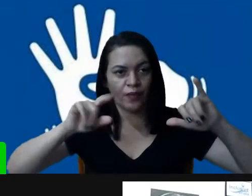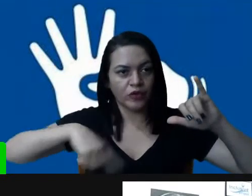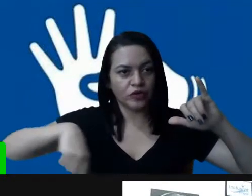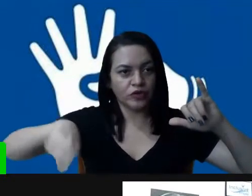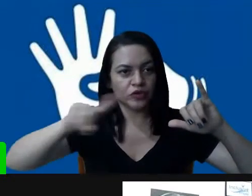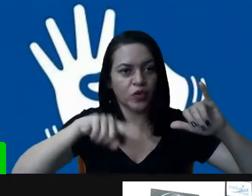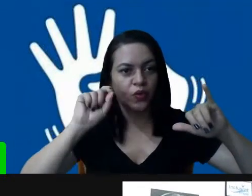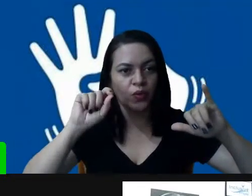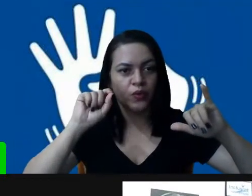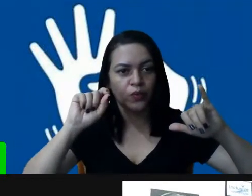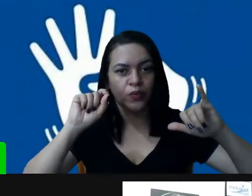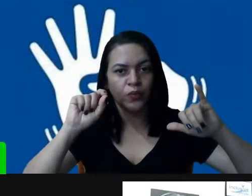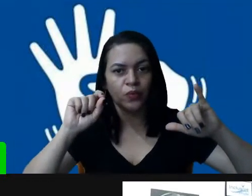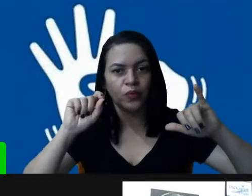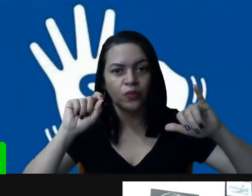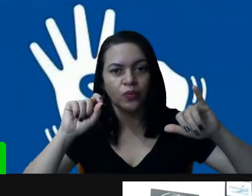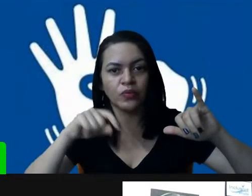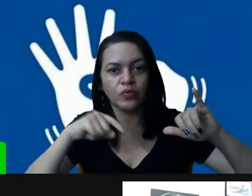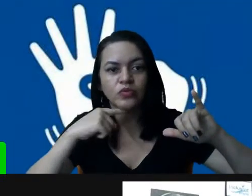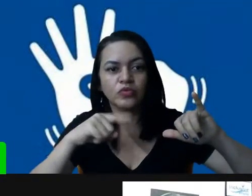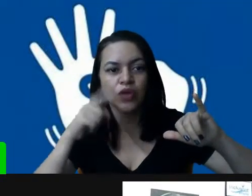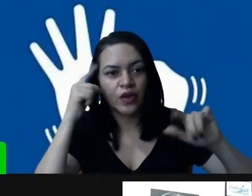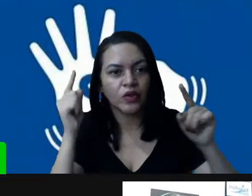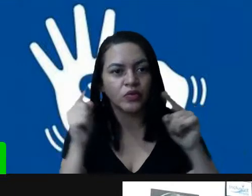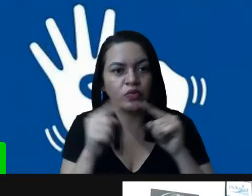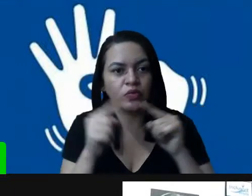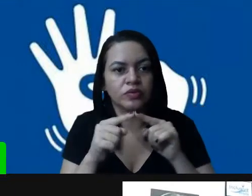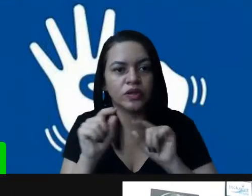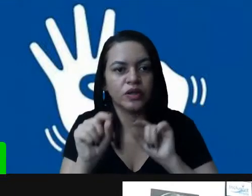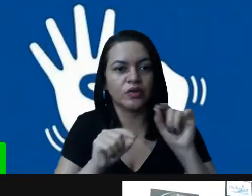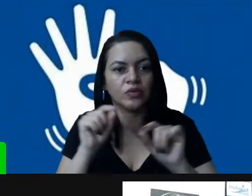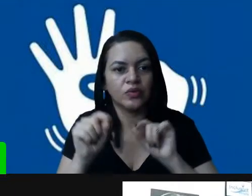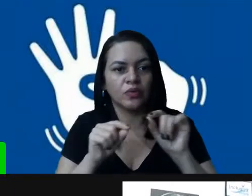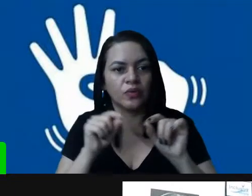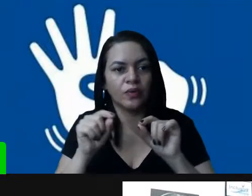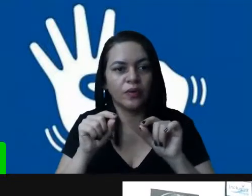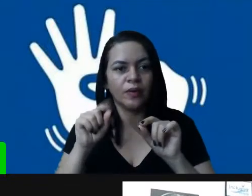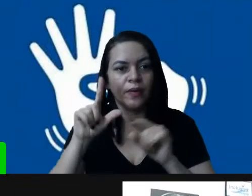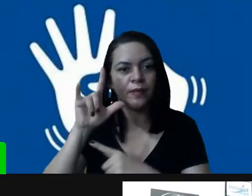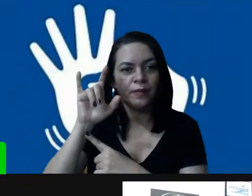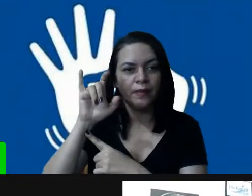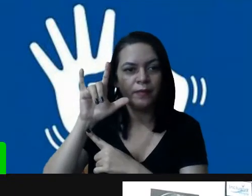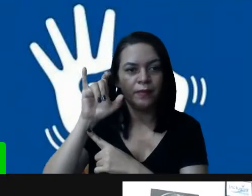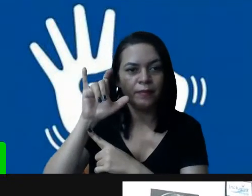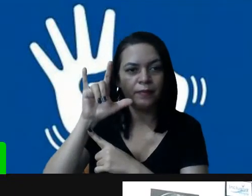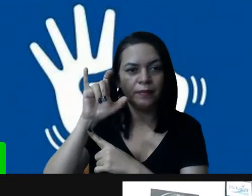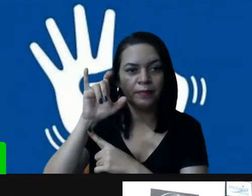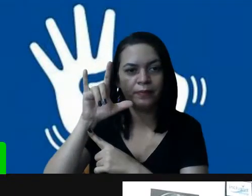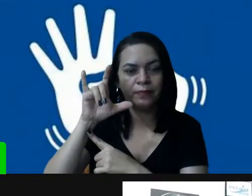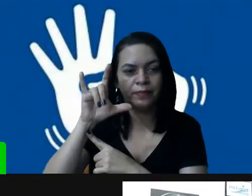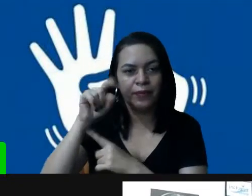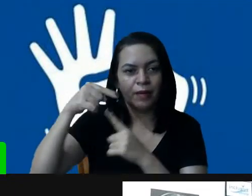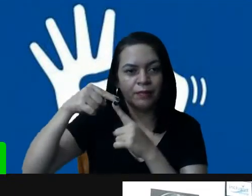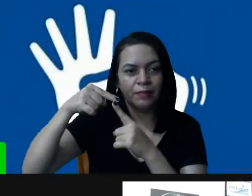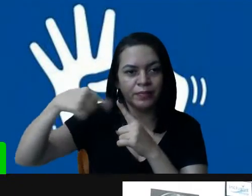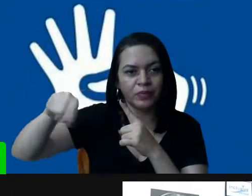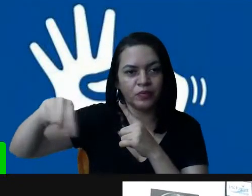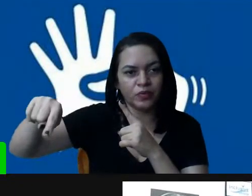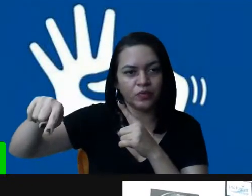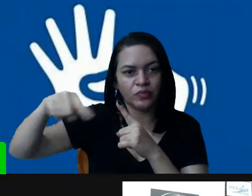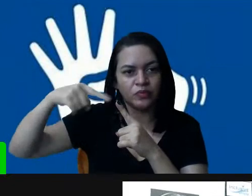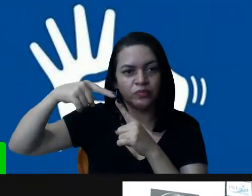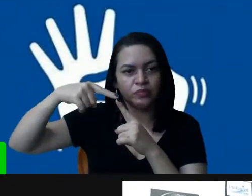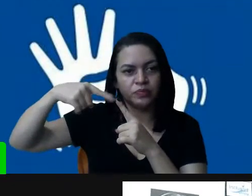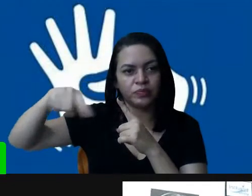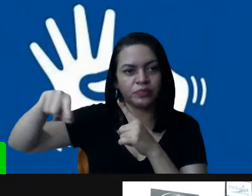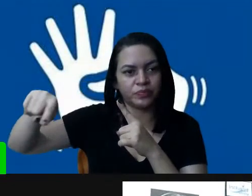não tá dando muito certo a transmissão pelo Instagram, né? Tá travando, Não estou ouvindo.